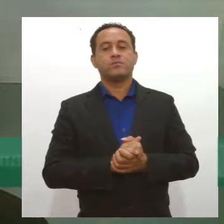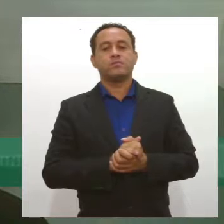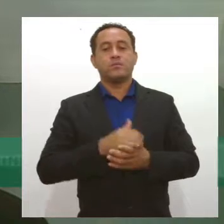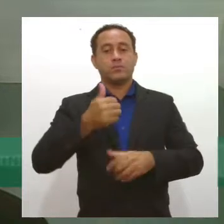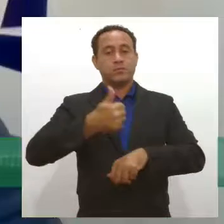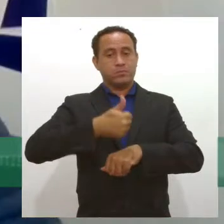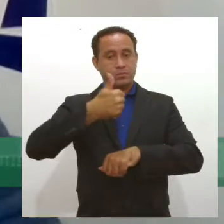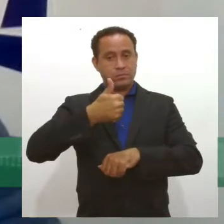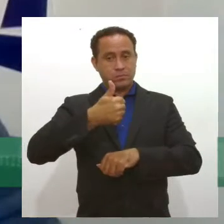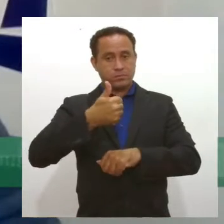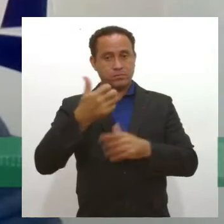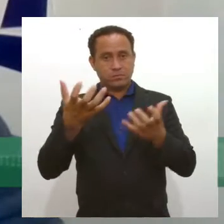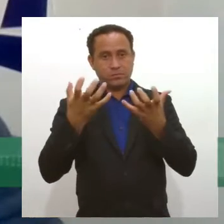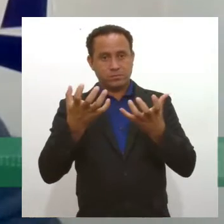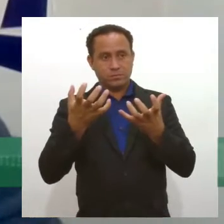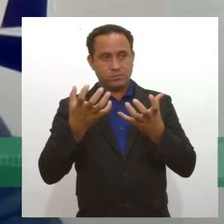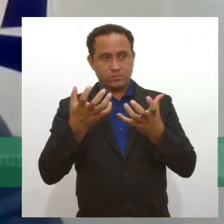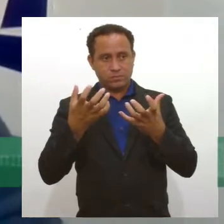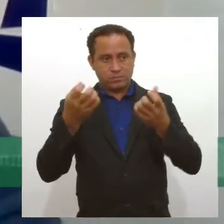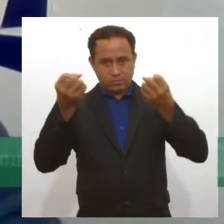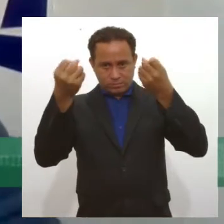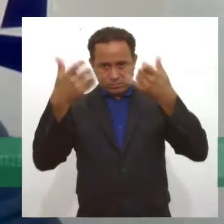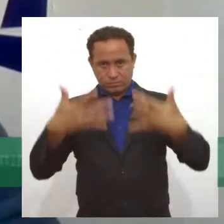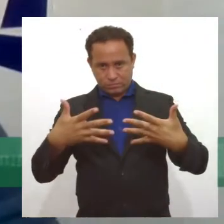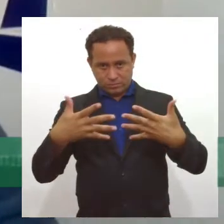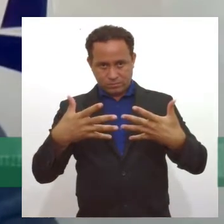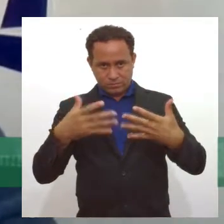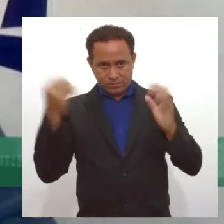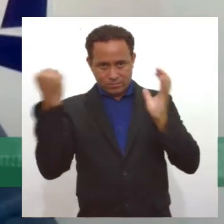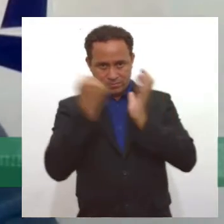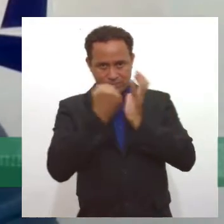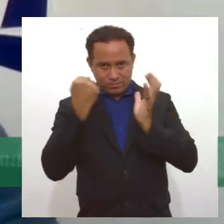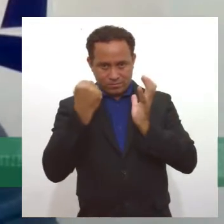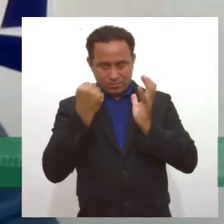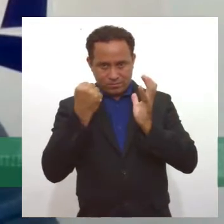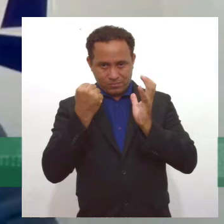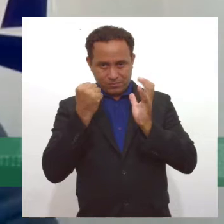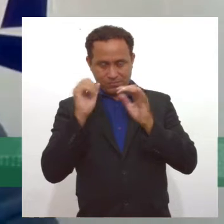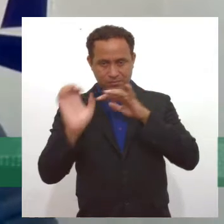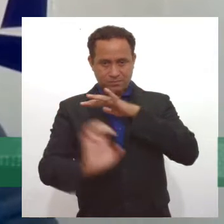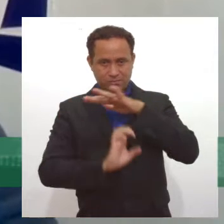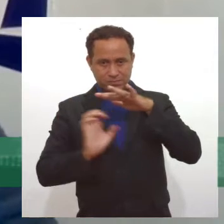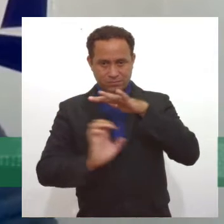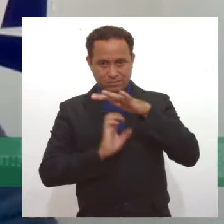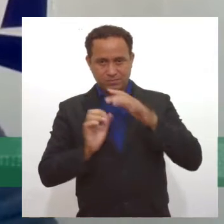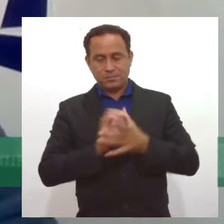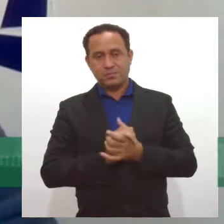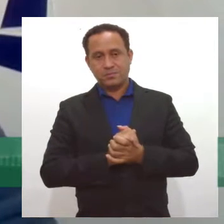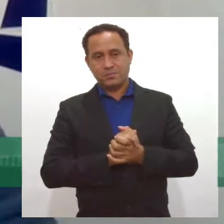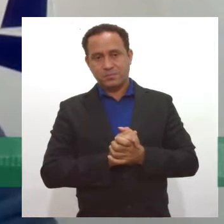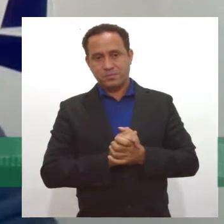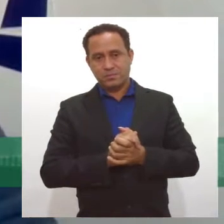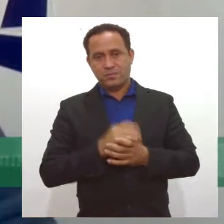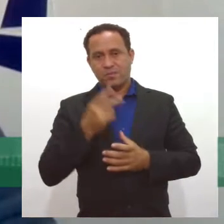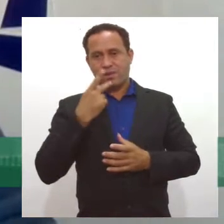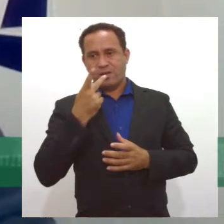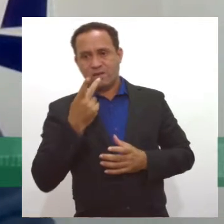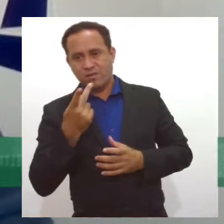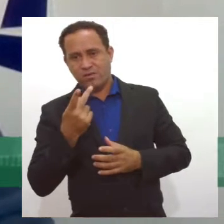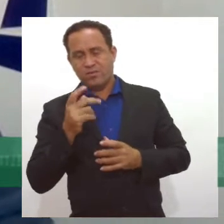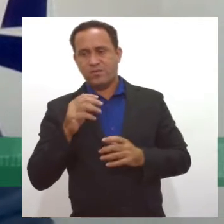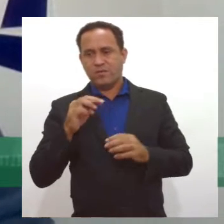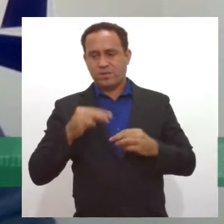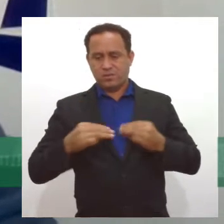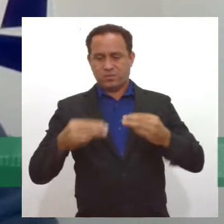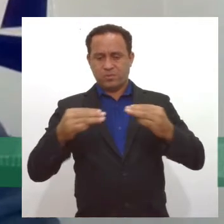Primeiro, eu queria esclarecer por que um marco de startups, né? E aí eu vou parafrasear a fala do nosso ministro